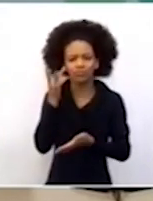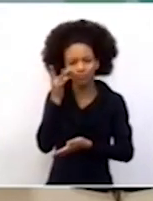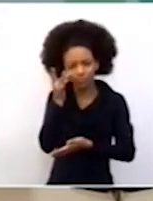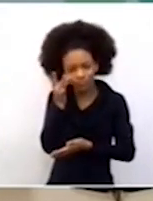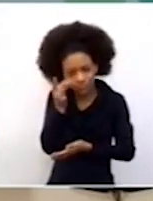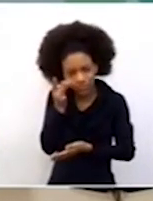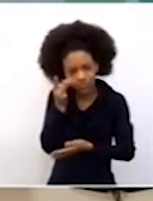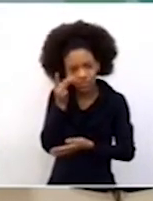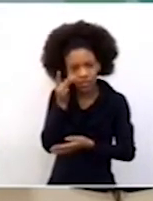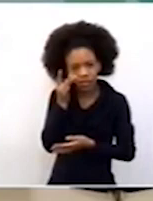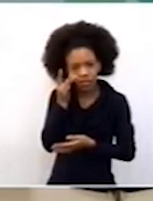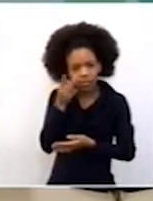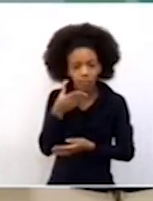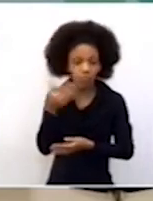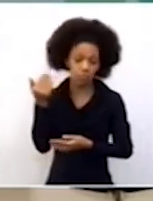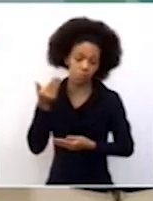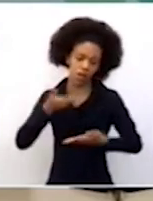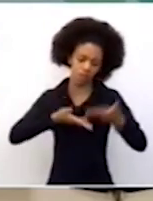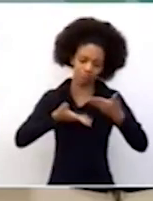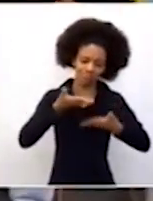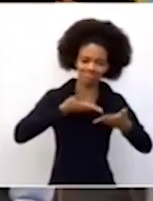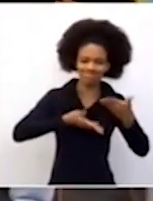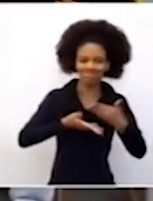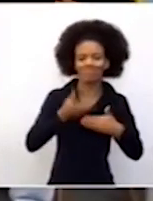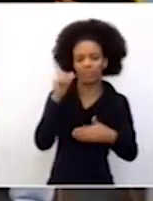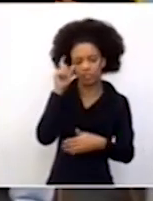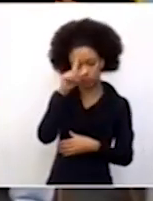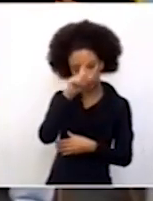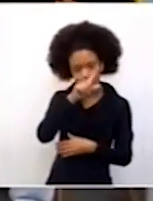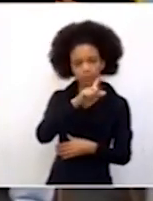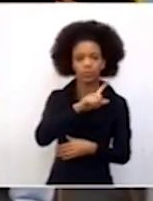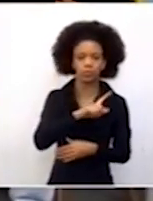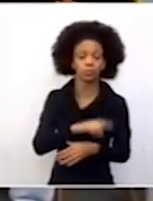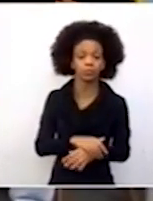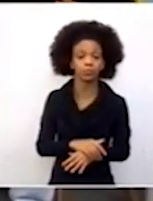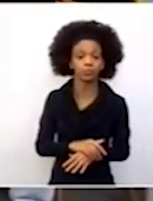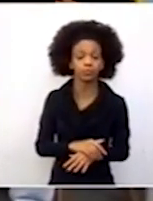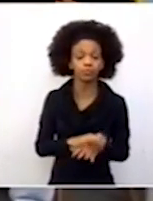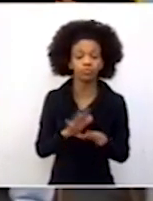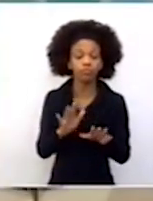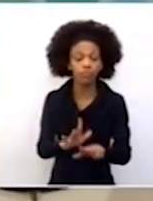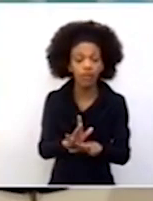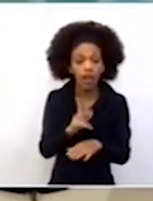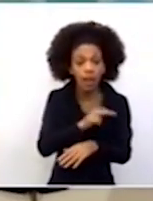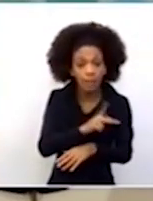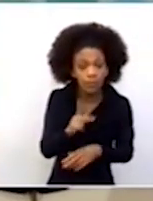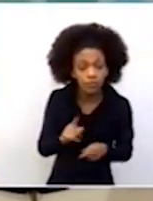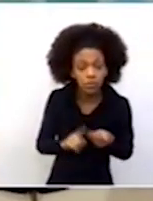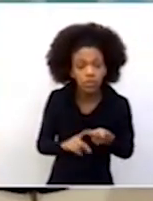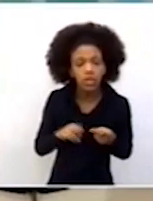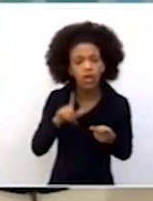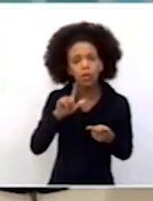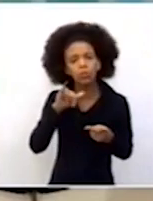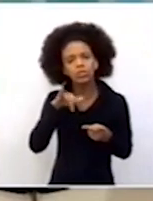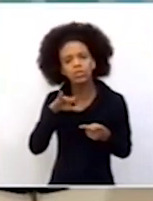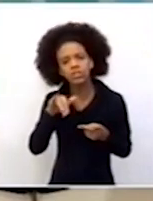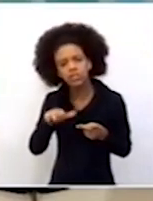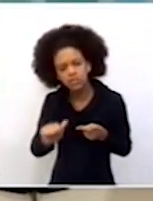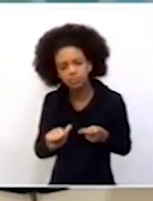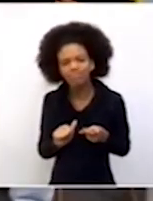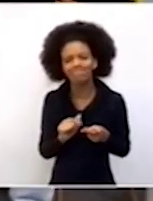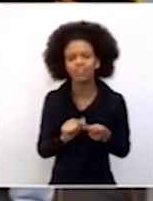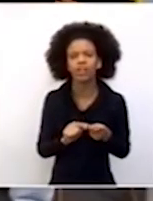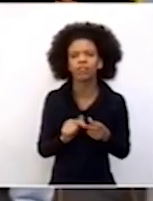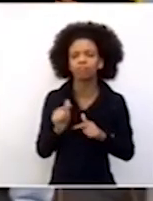uma melhor interação dificulta esse trabalho, né? A professora Luciana colocou aqui, trabalhar o